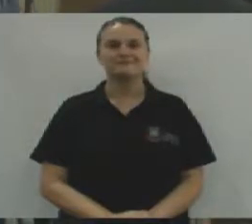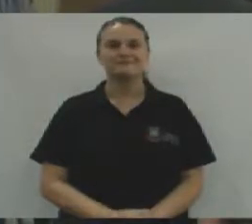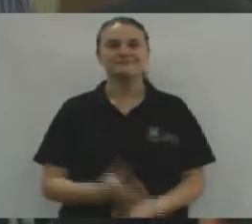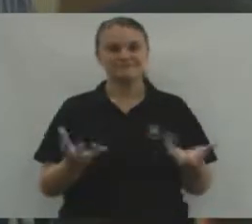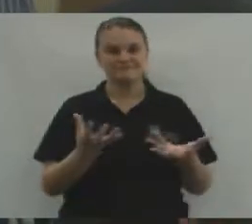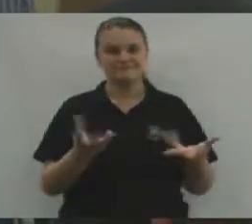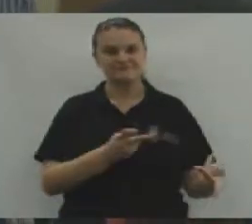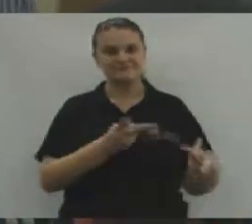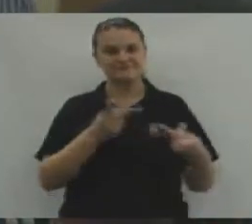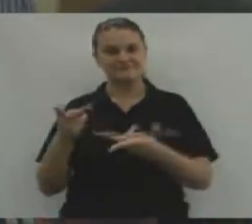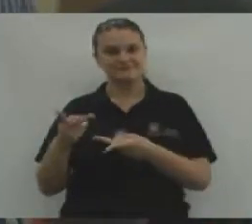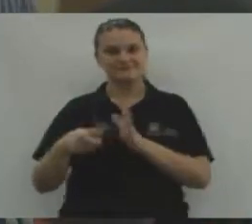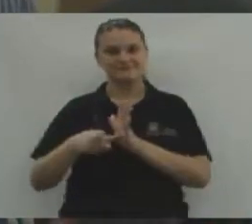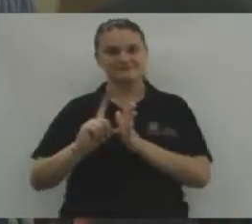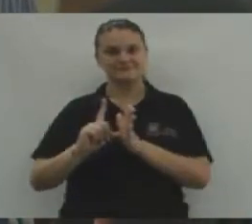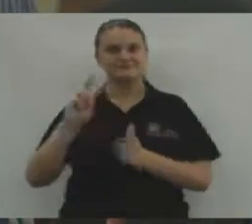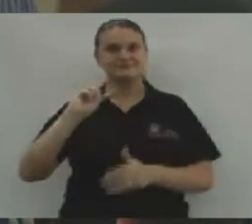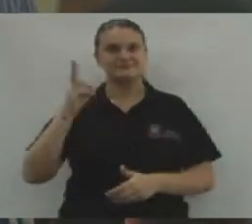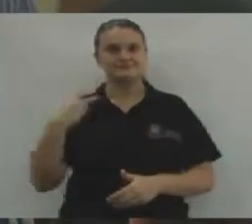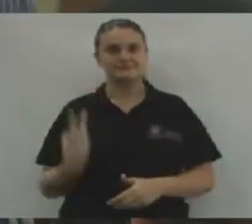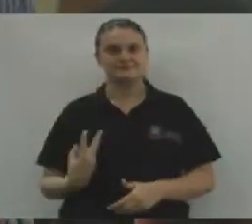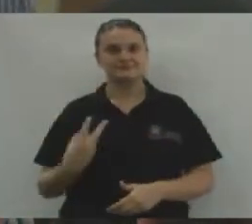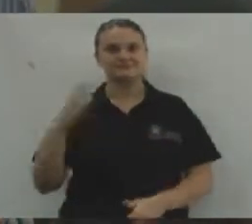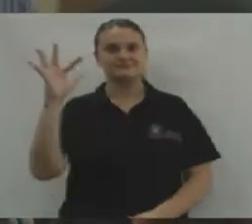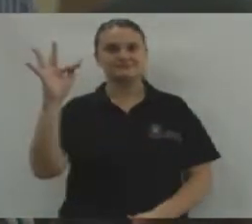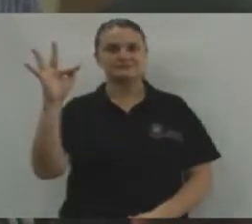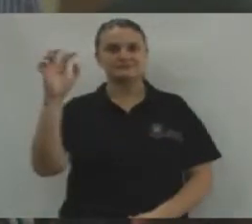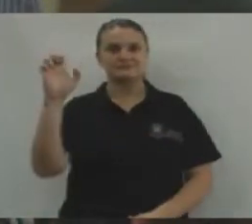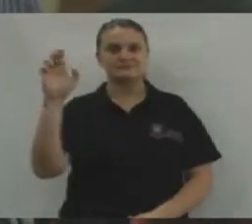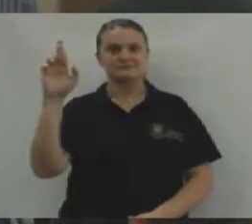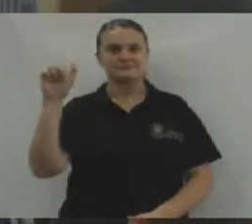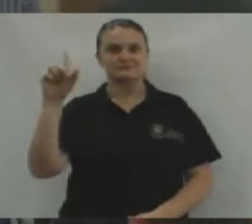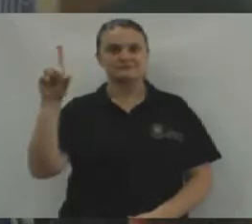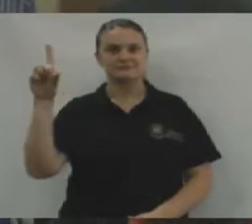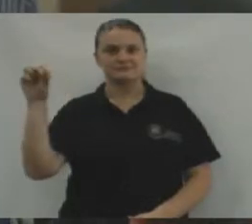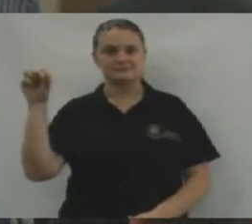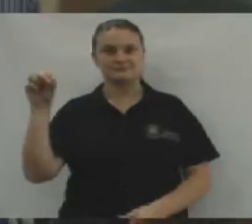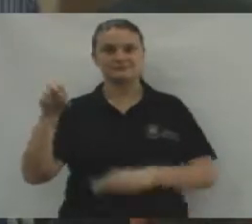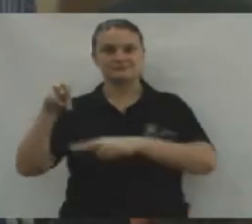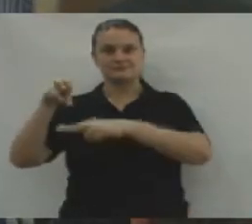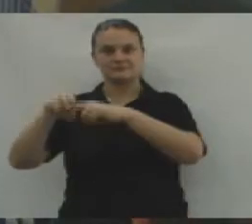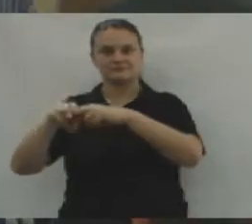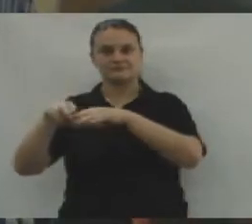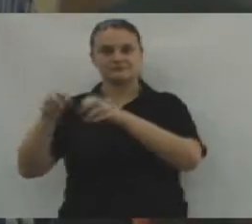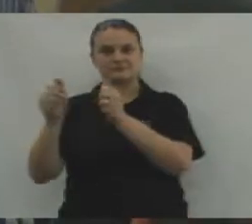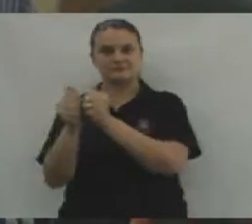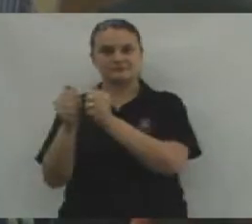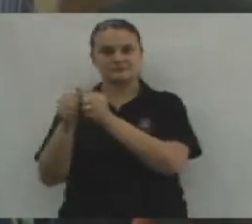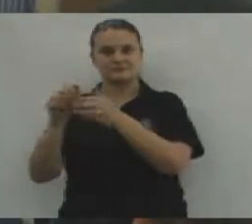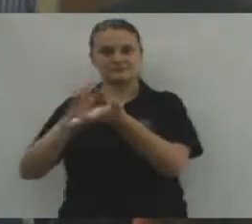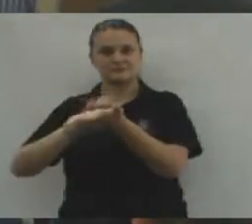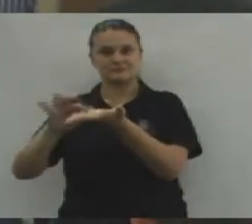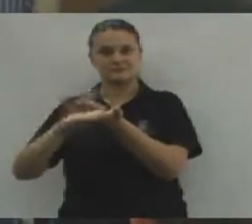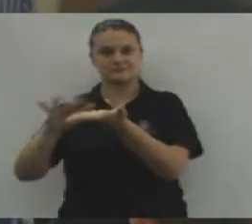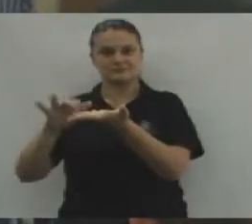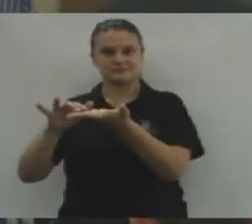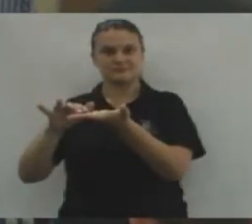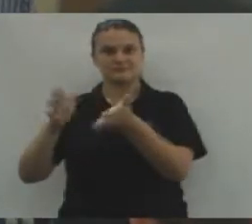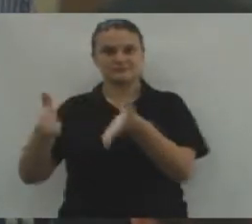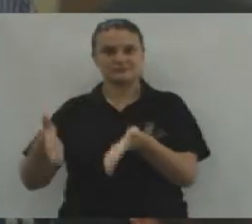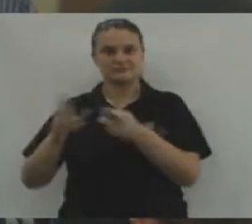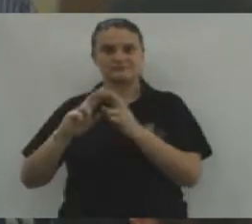Quero convidar antes o vereador Fernando Edgar Vir para tomar assento secretário ad hoc da sessão de